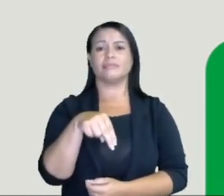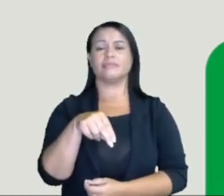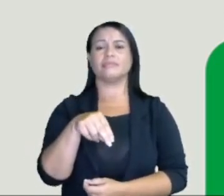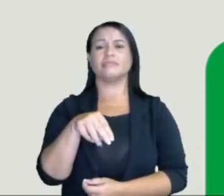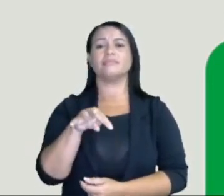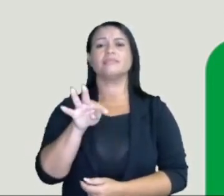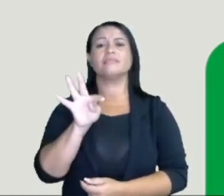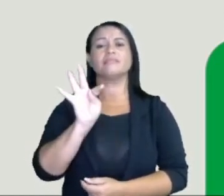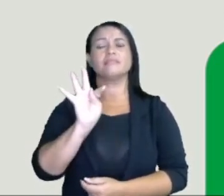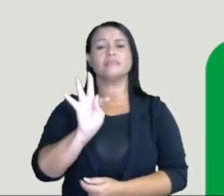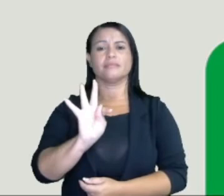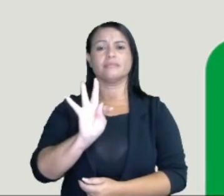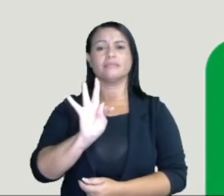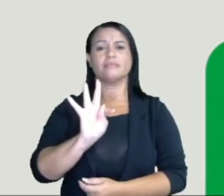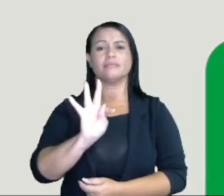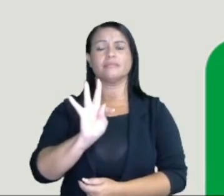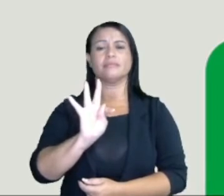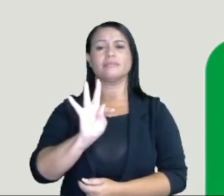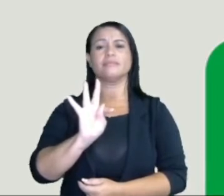N,